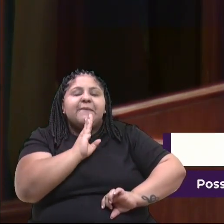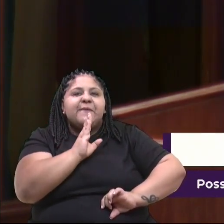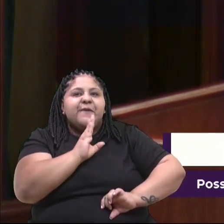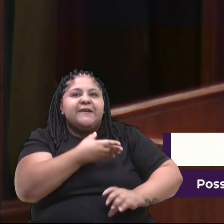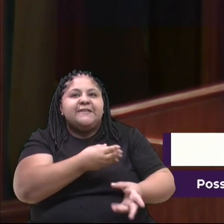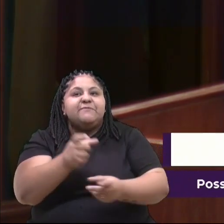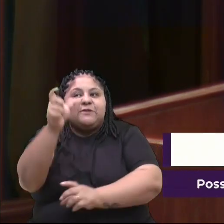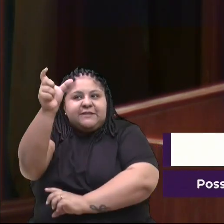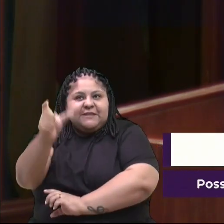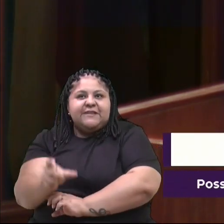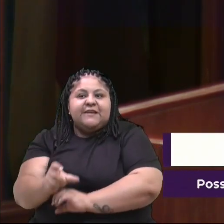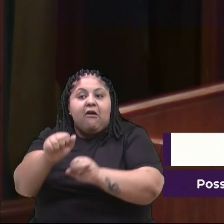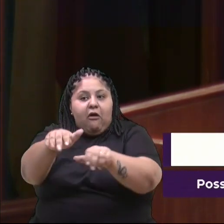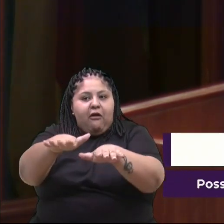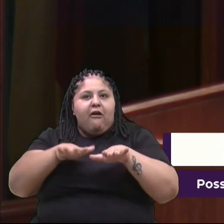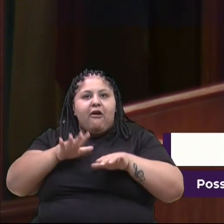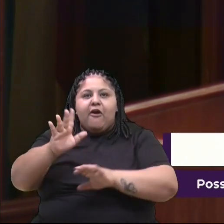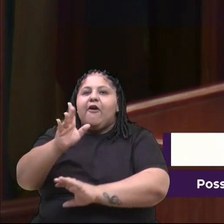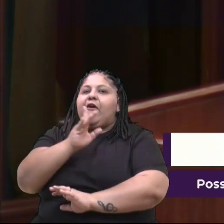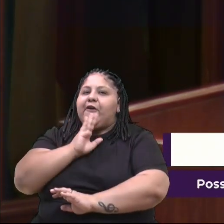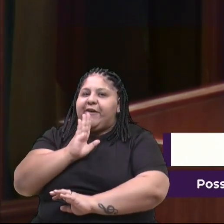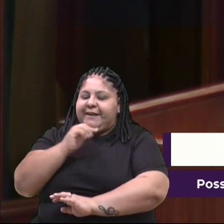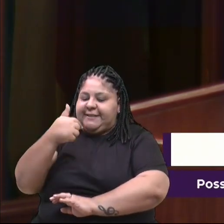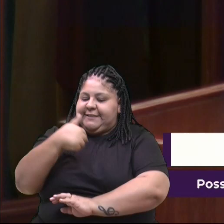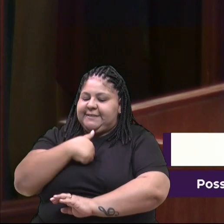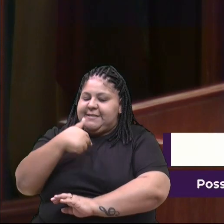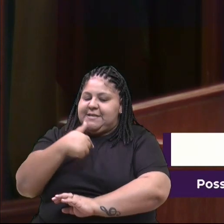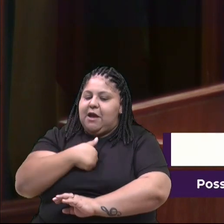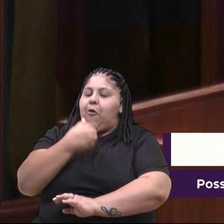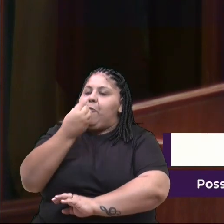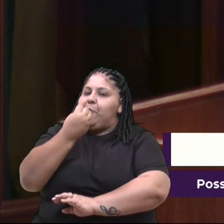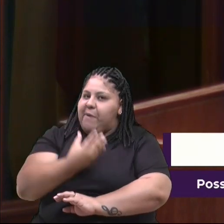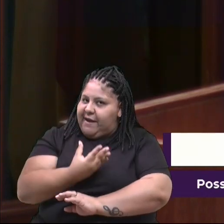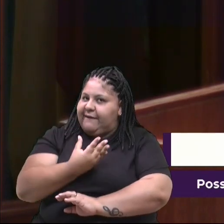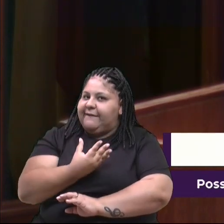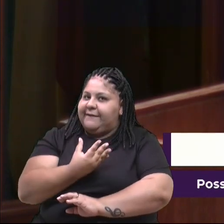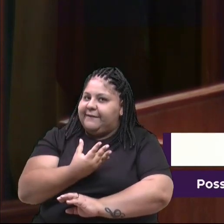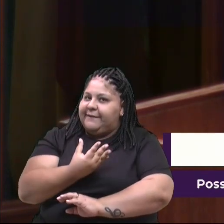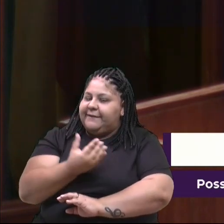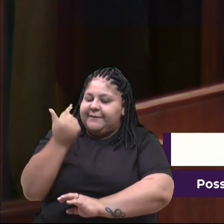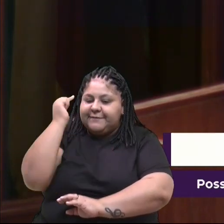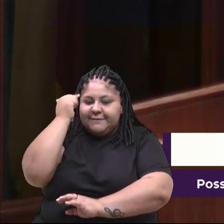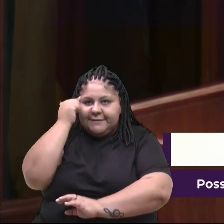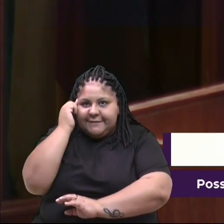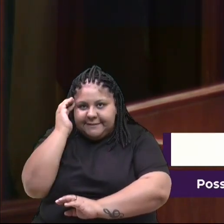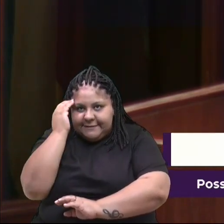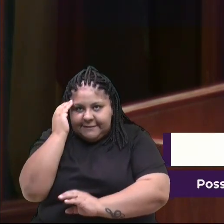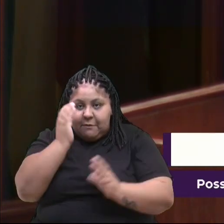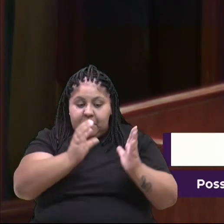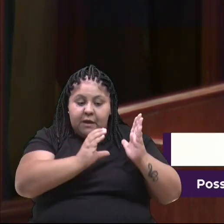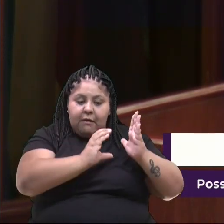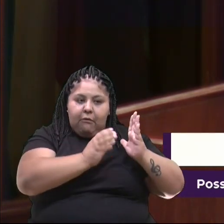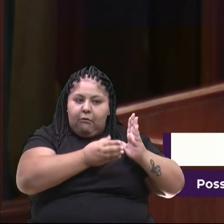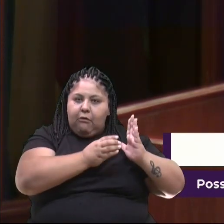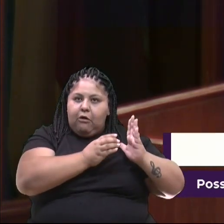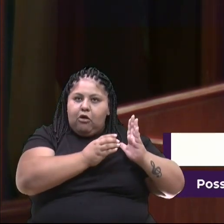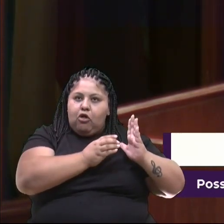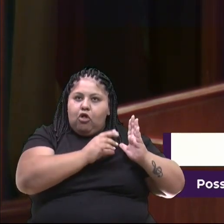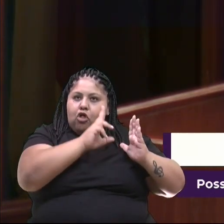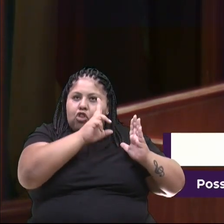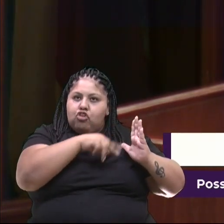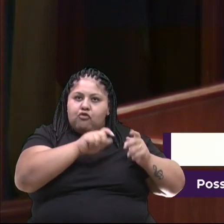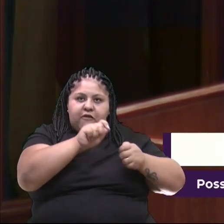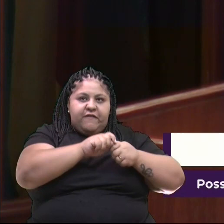muita gente que está nessa plateia me conhece muito bem, sabe que a política partidária nunca fez parte do